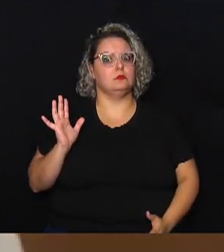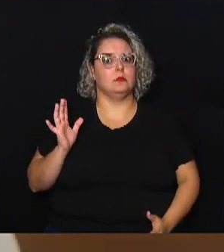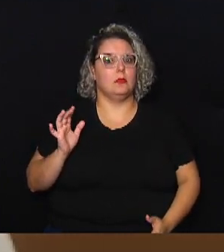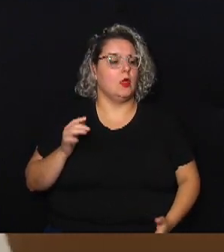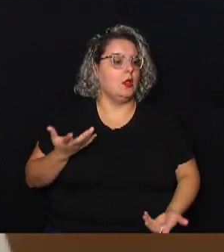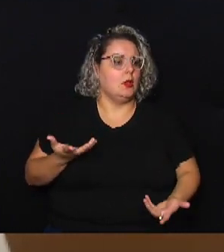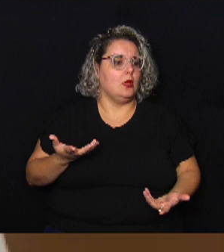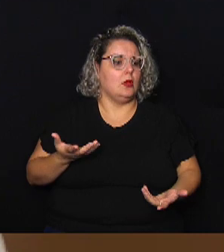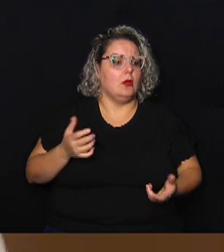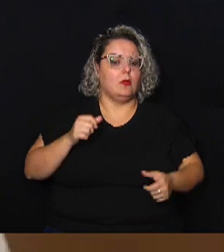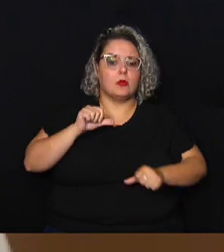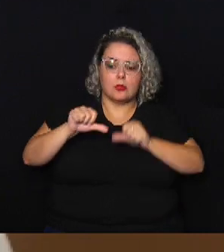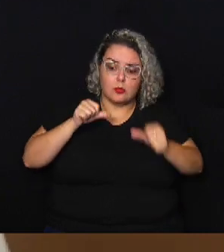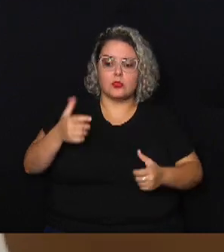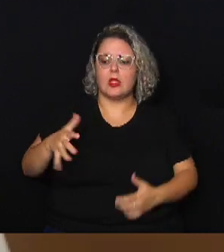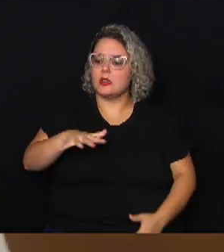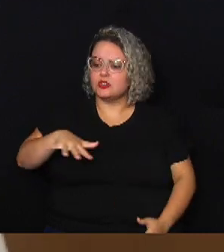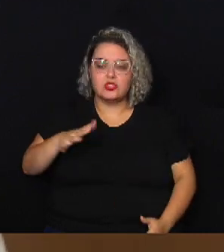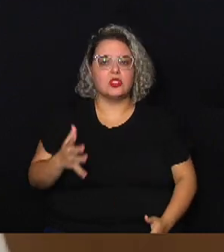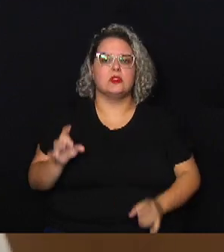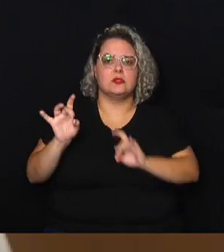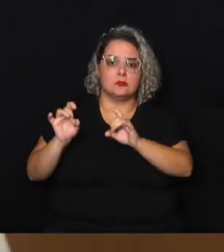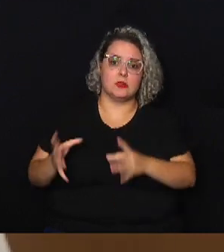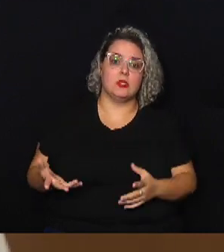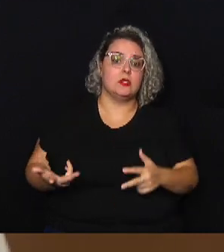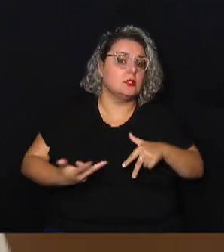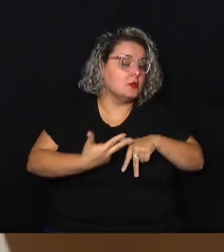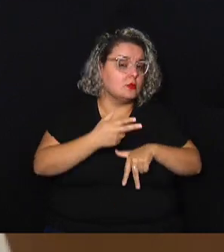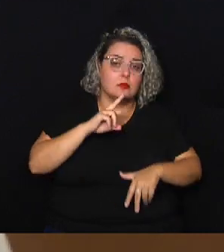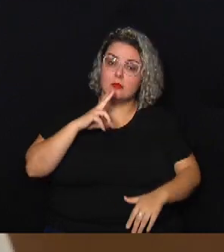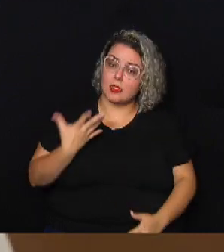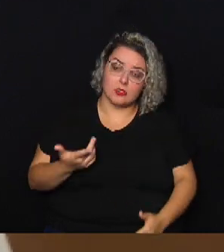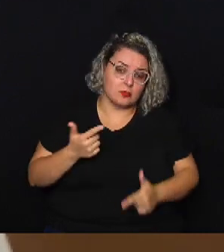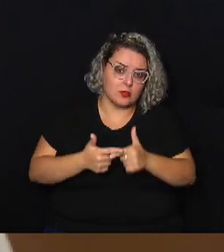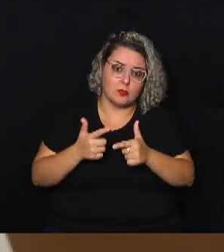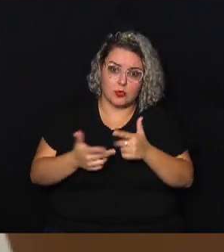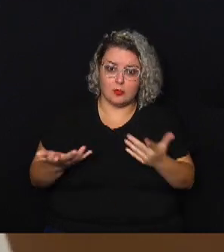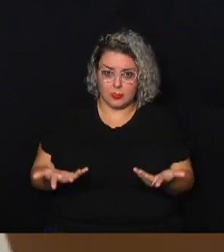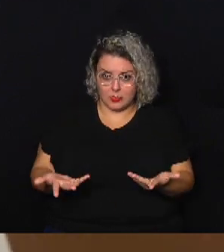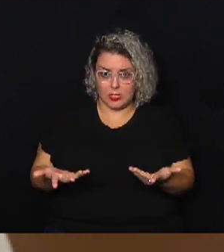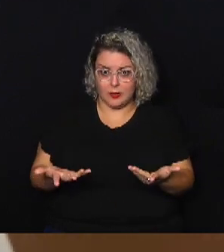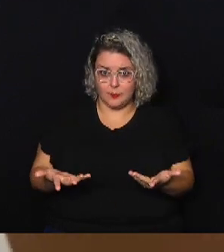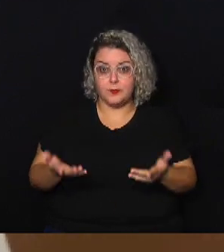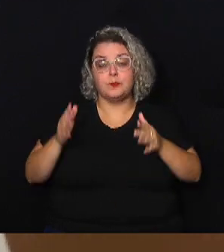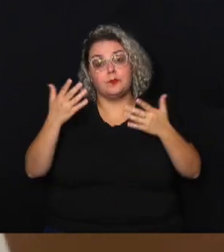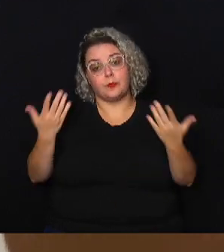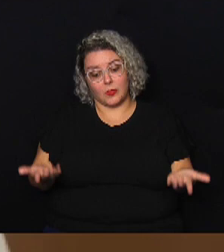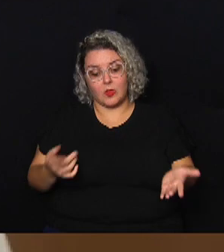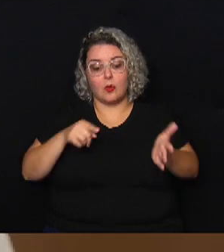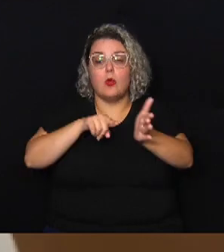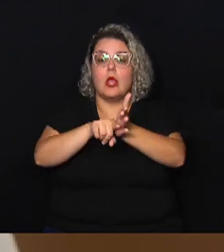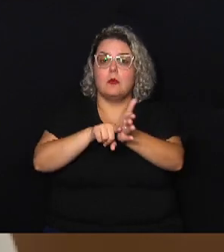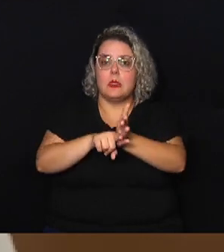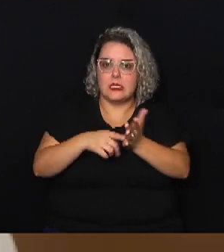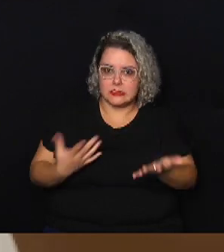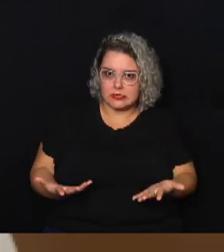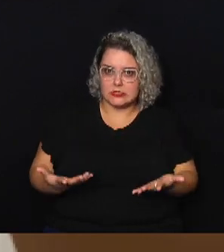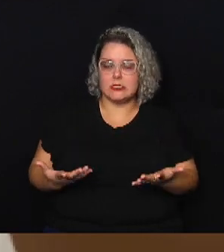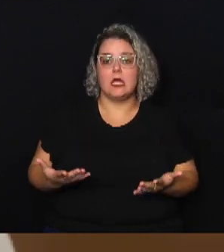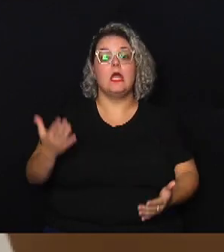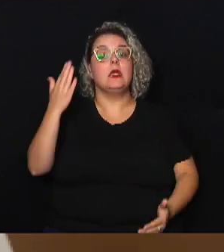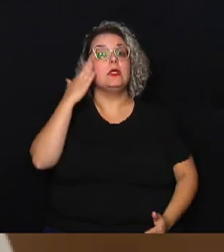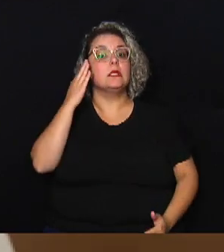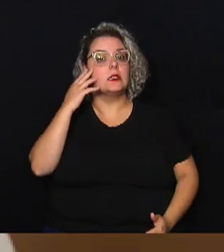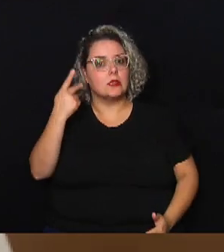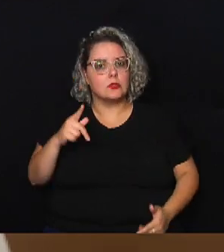profissional, de outra especialidade, e a cirurgia plástica não vai resolver o seu problema. Então, a pesquisa, a interação, entender o seu